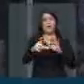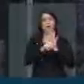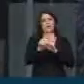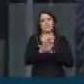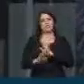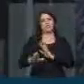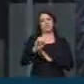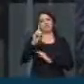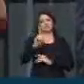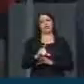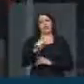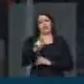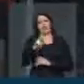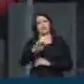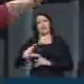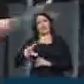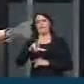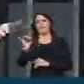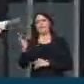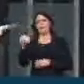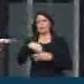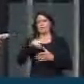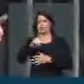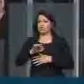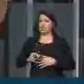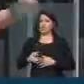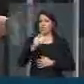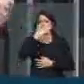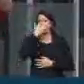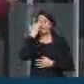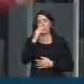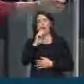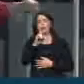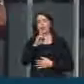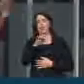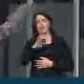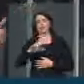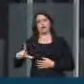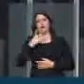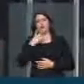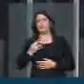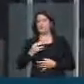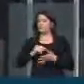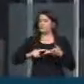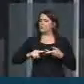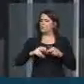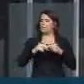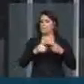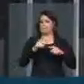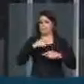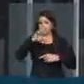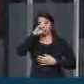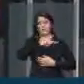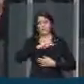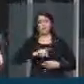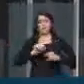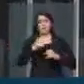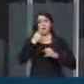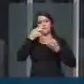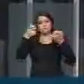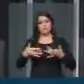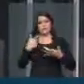direito autoral que garanta e abarque todas as estruturas editoriais, de audiovisual, etc. No entanto, senhor presidente, quero deixar